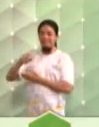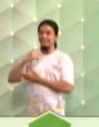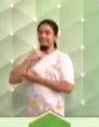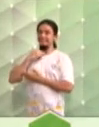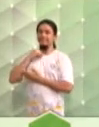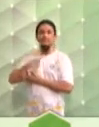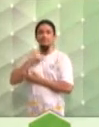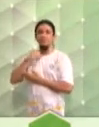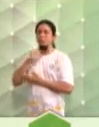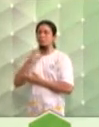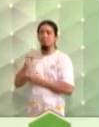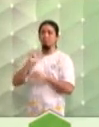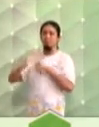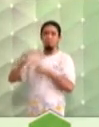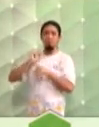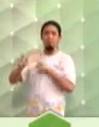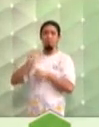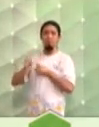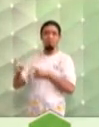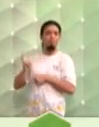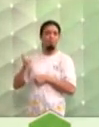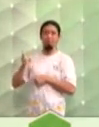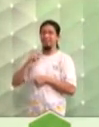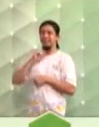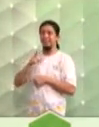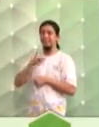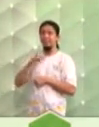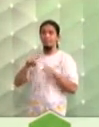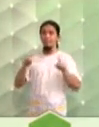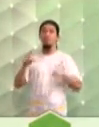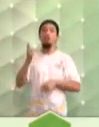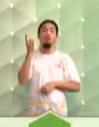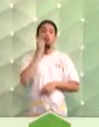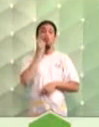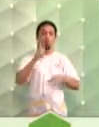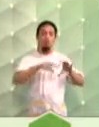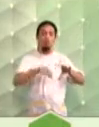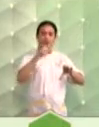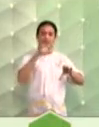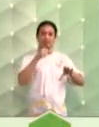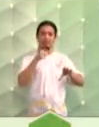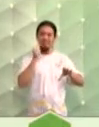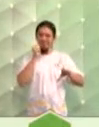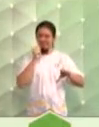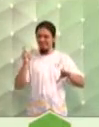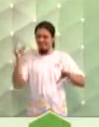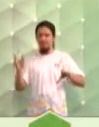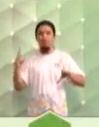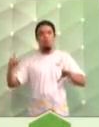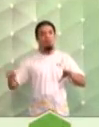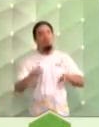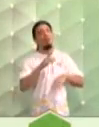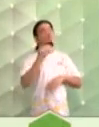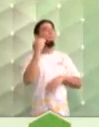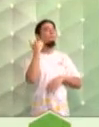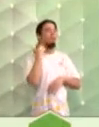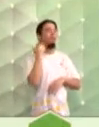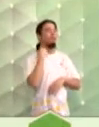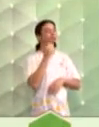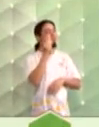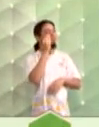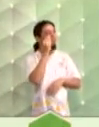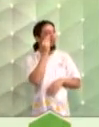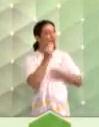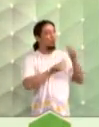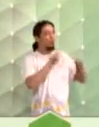essas parcelas. Naquele dia do sorteio, essa moça tinha ido ao banco tentar refinanciar o valor do carro. E o gerente